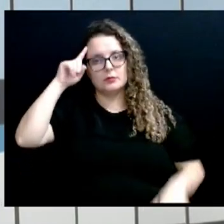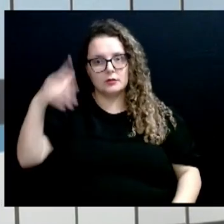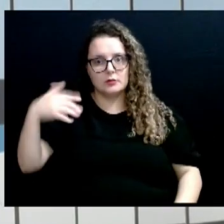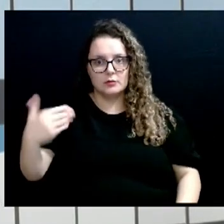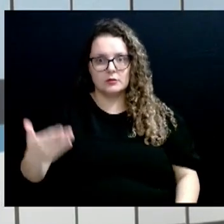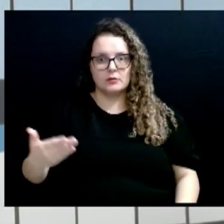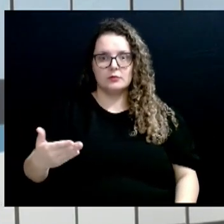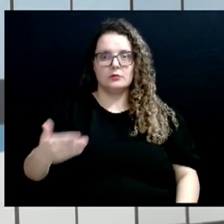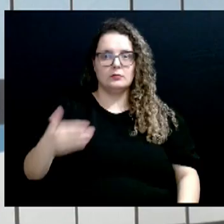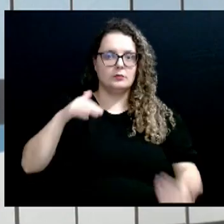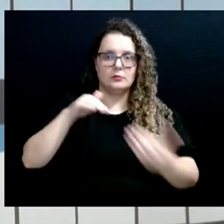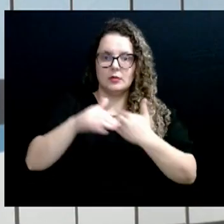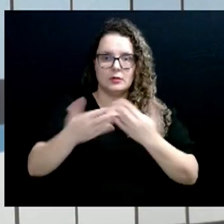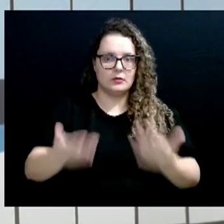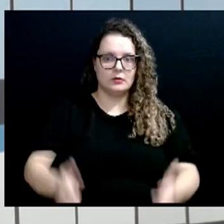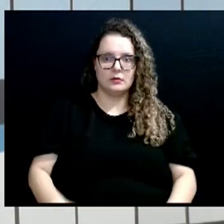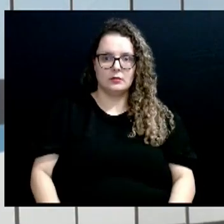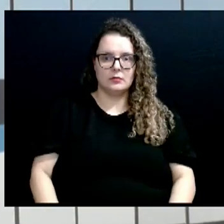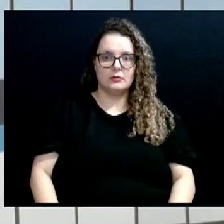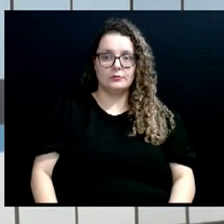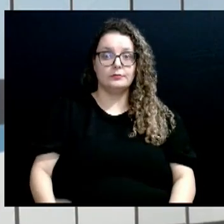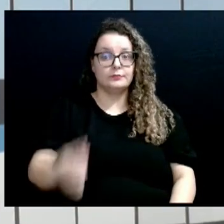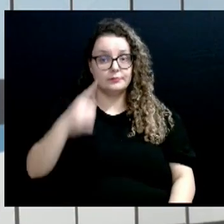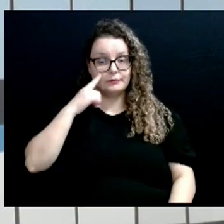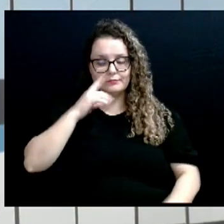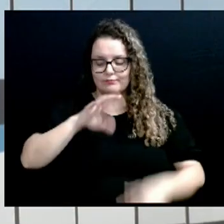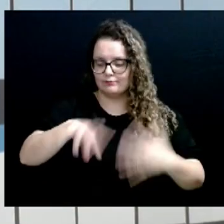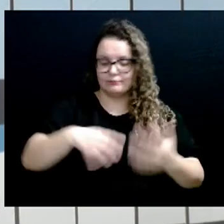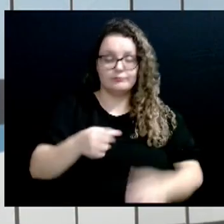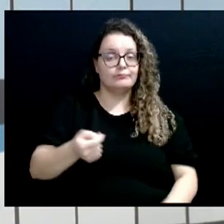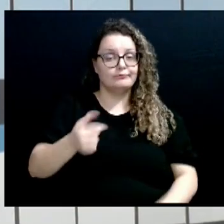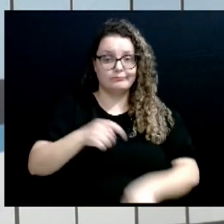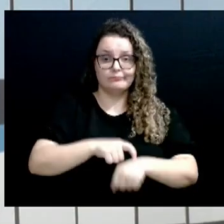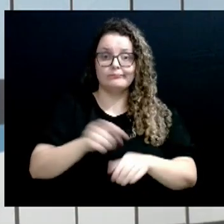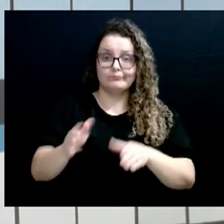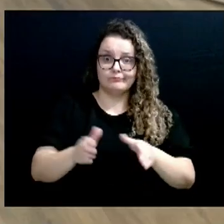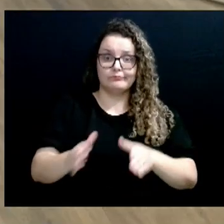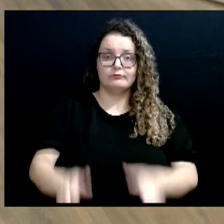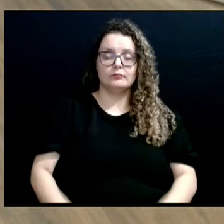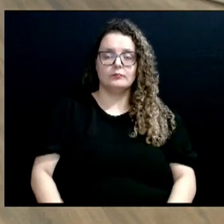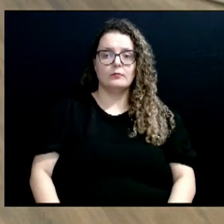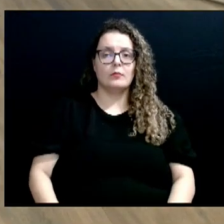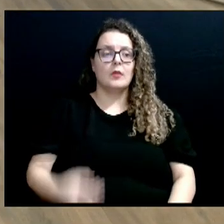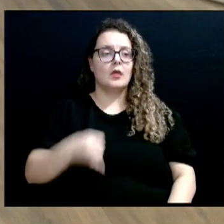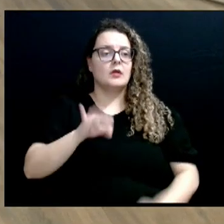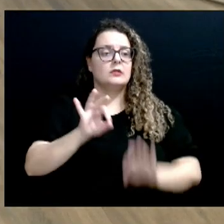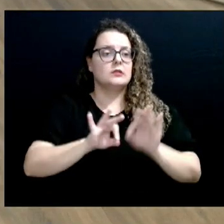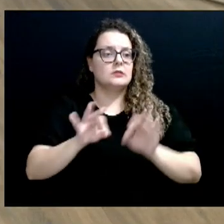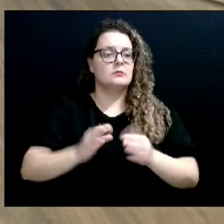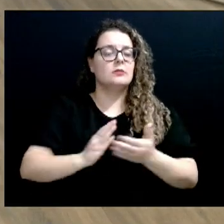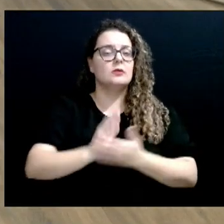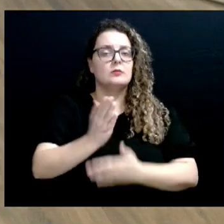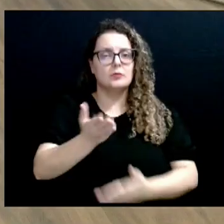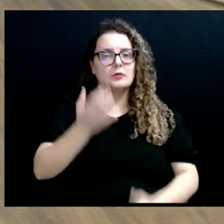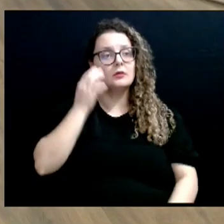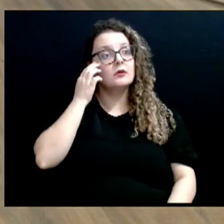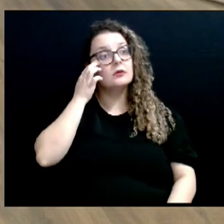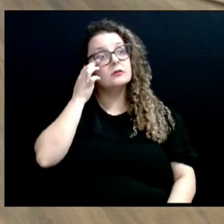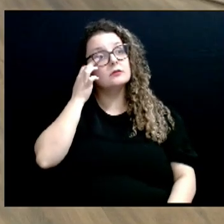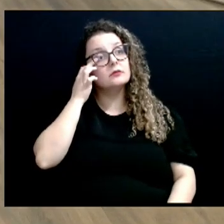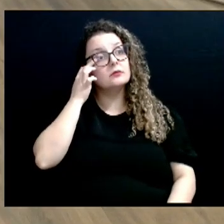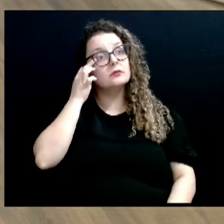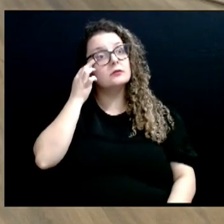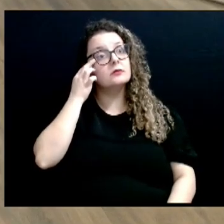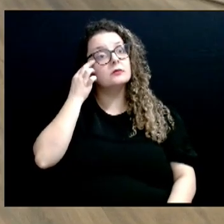trânsito, e aí você vai ver o caos acontecer em pouco tempo. Caso esse plano seja aprovado, né, o fim da